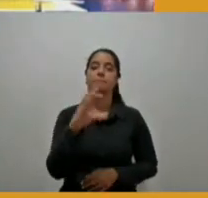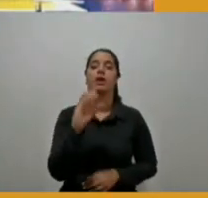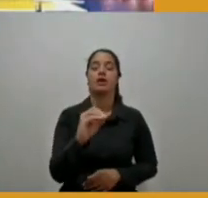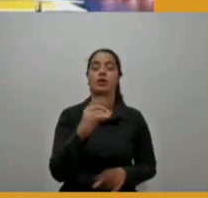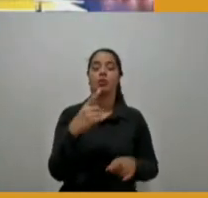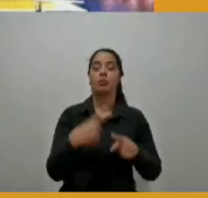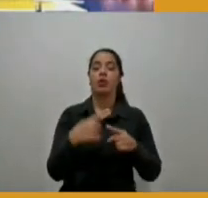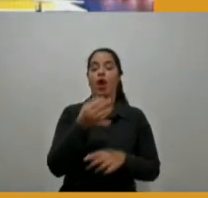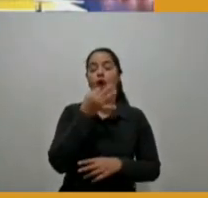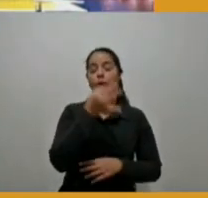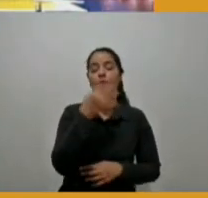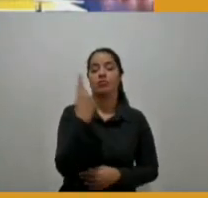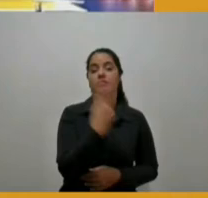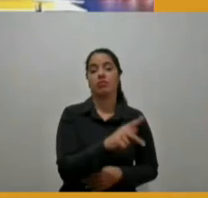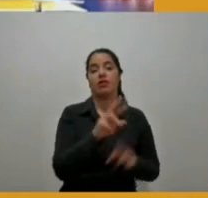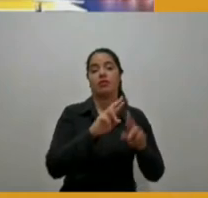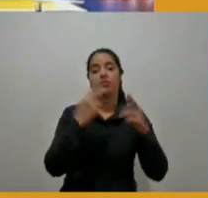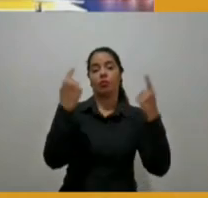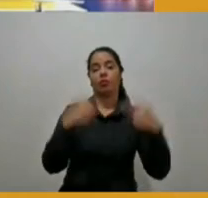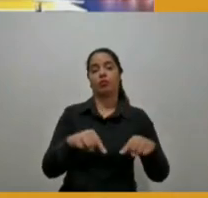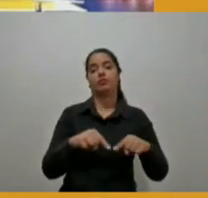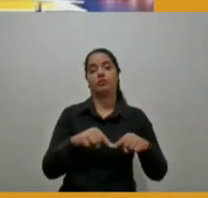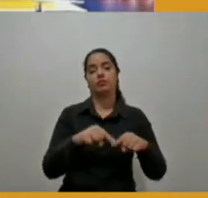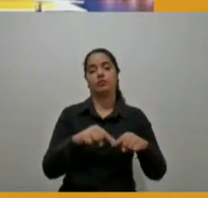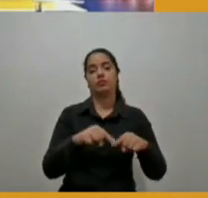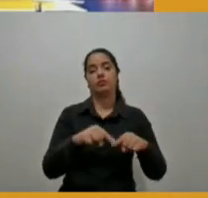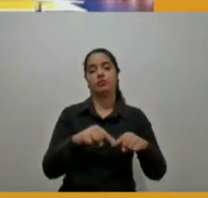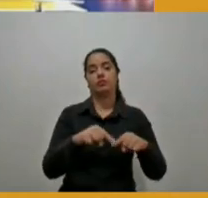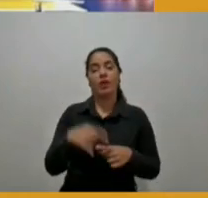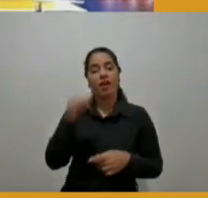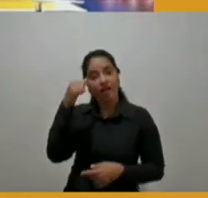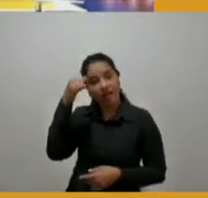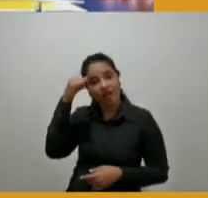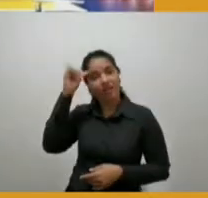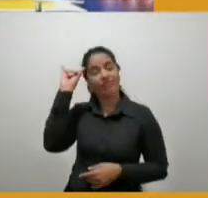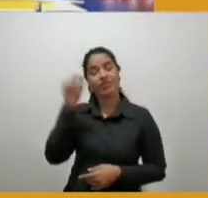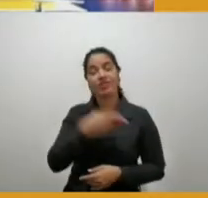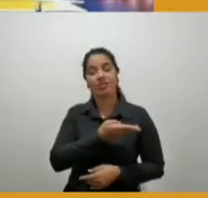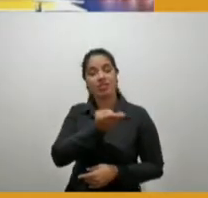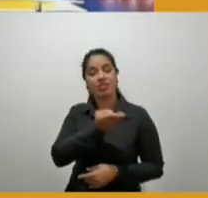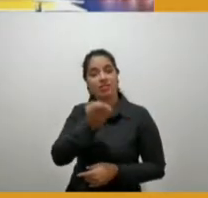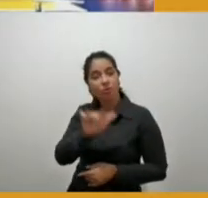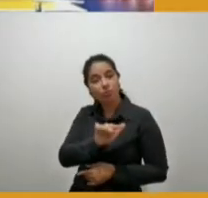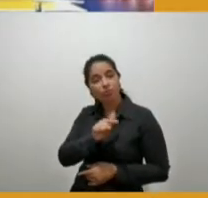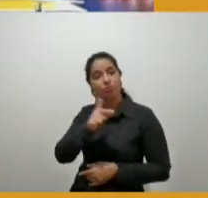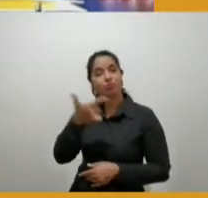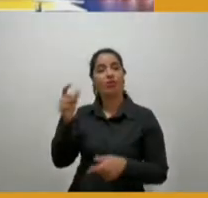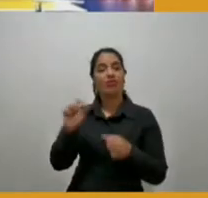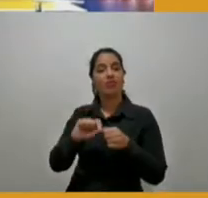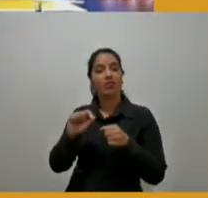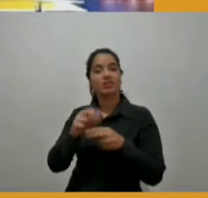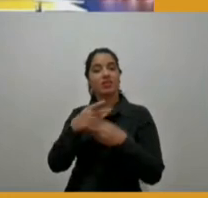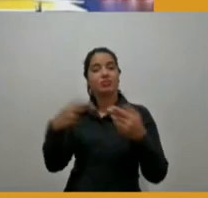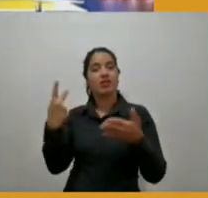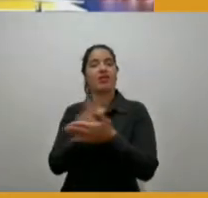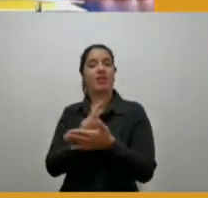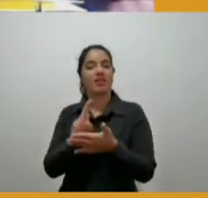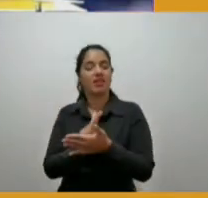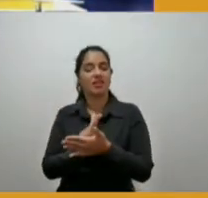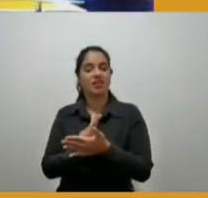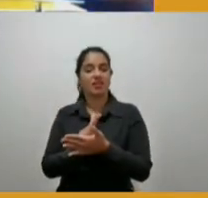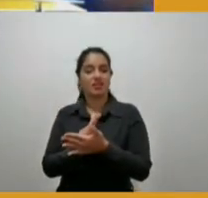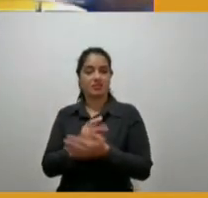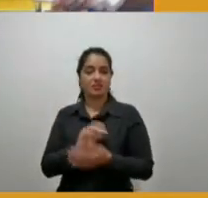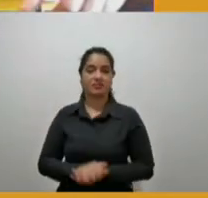os outros façam bugada. Os outros se flochem na visão crítica e na análise real do problema.